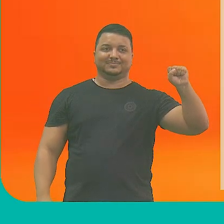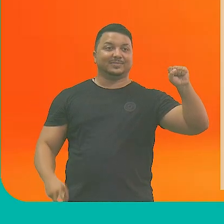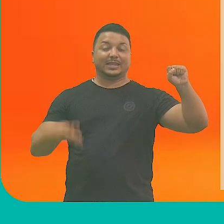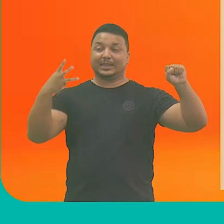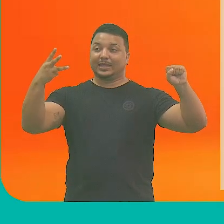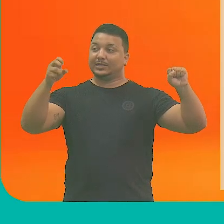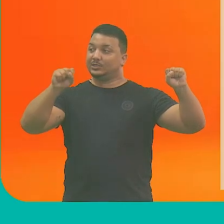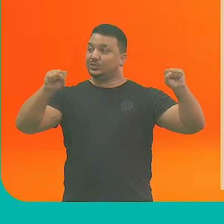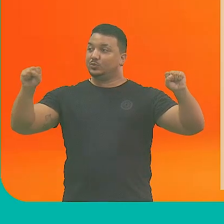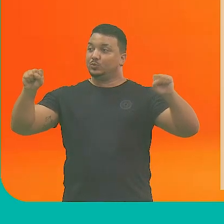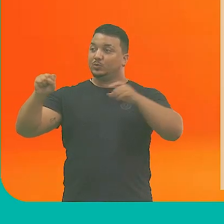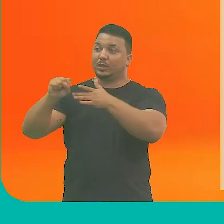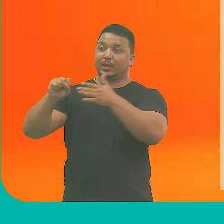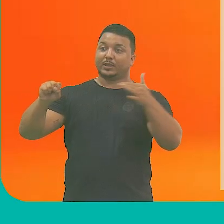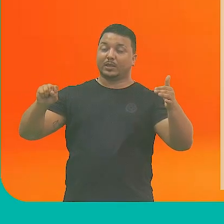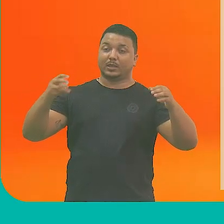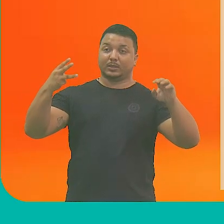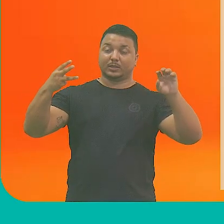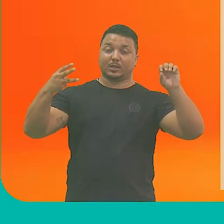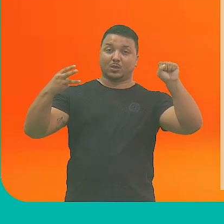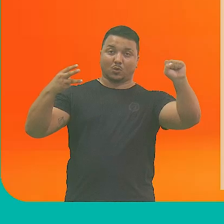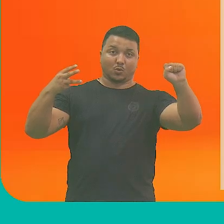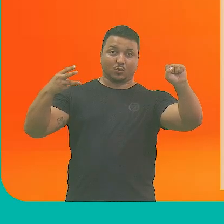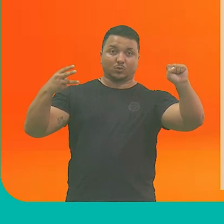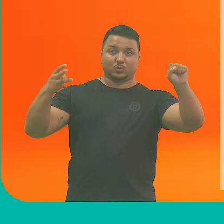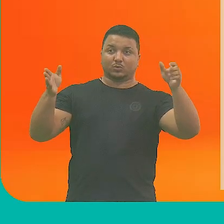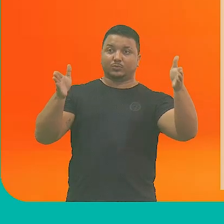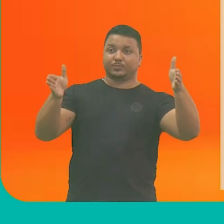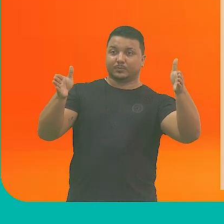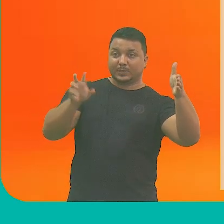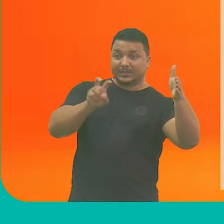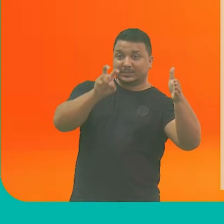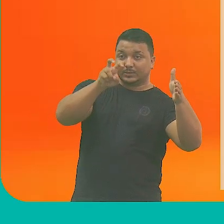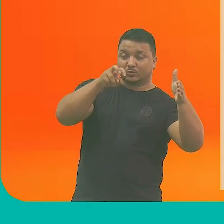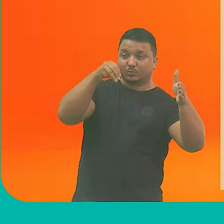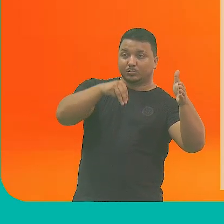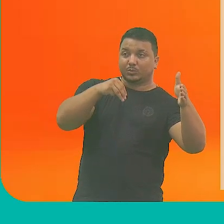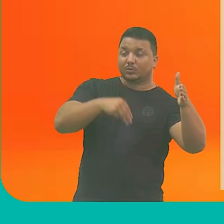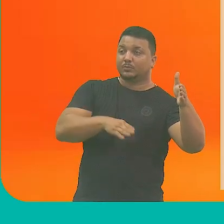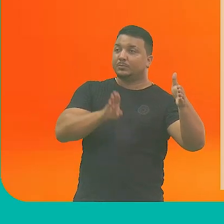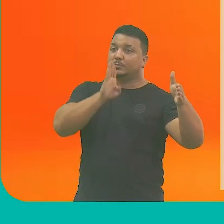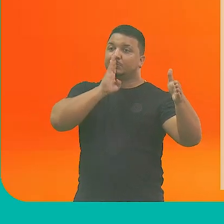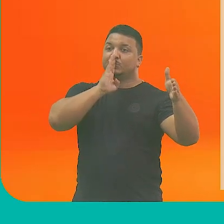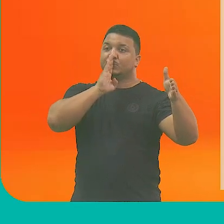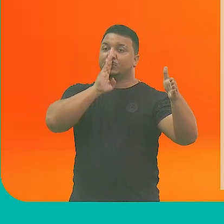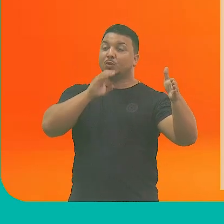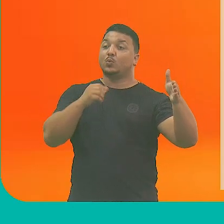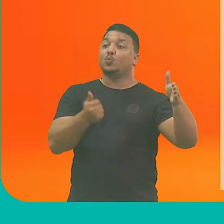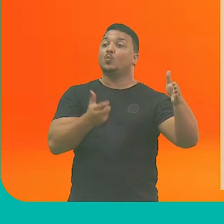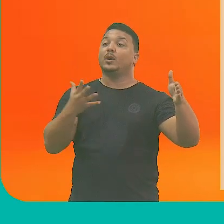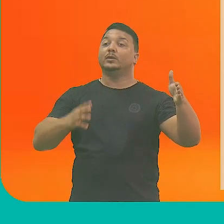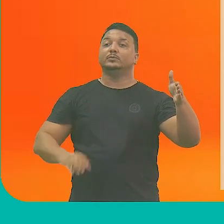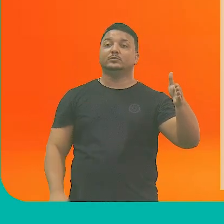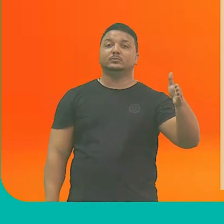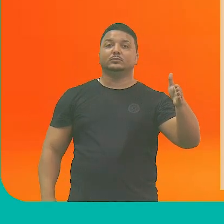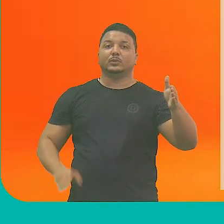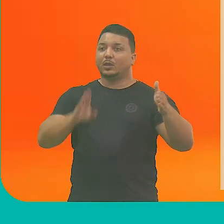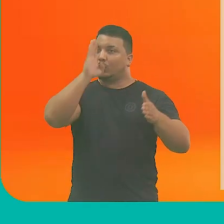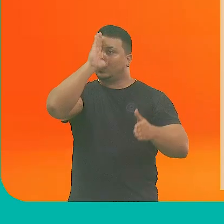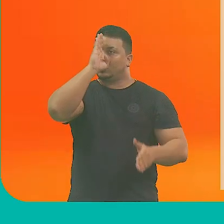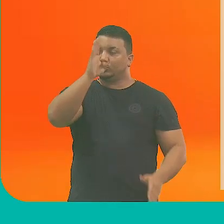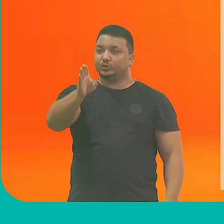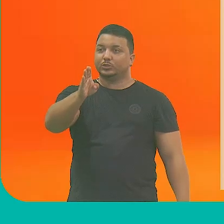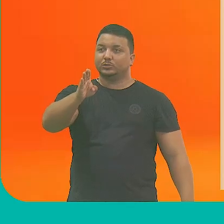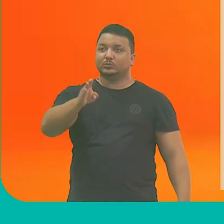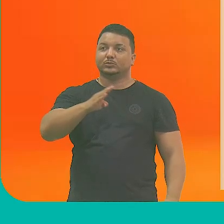3 segundos até 8 segundos, a vazão acumulada vai permanecer o quê? Constante.